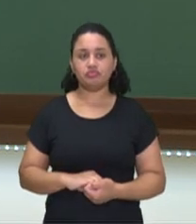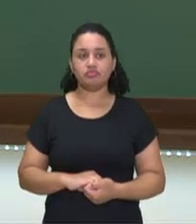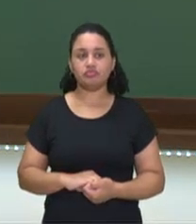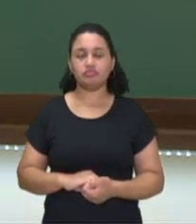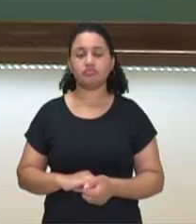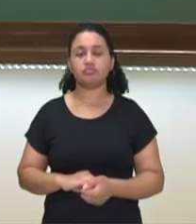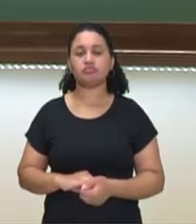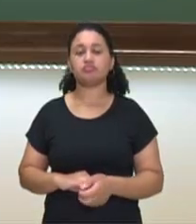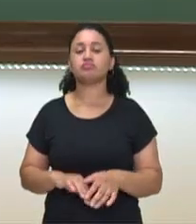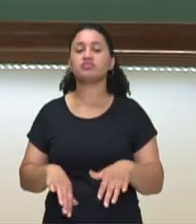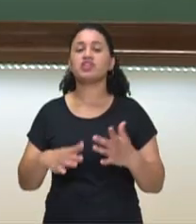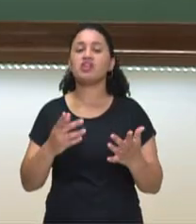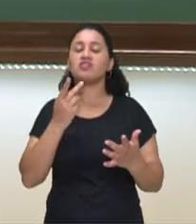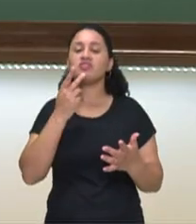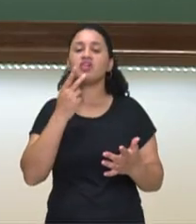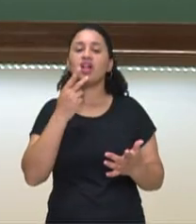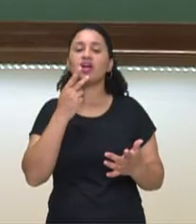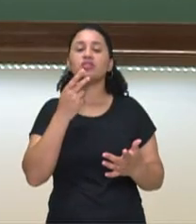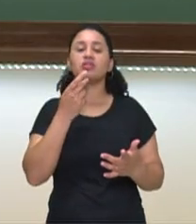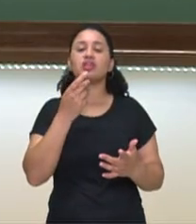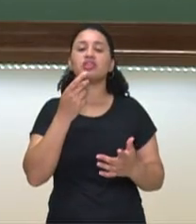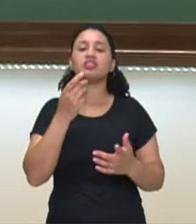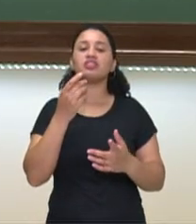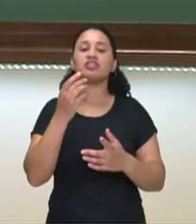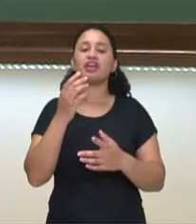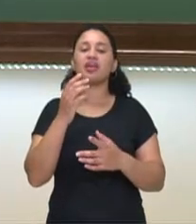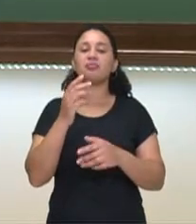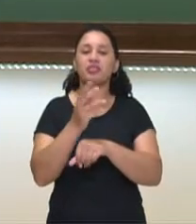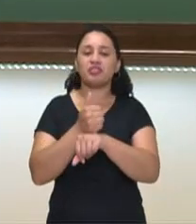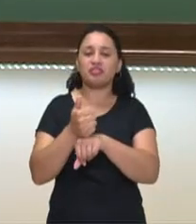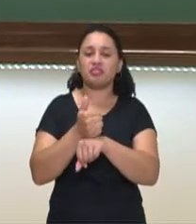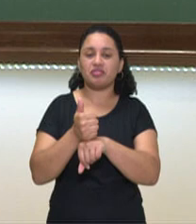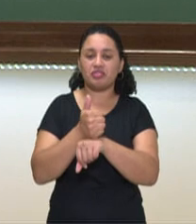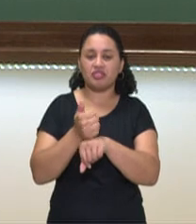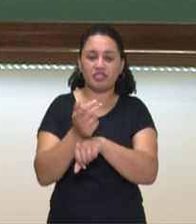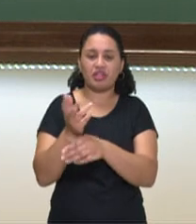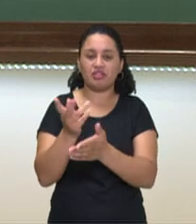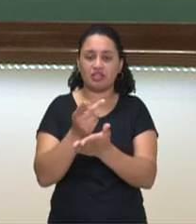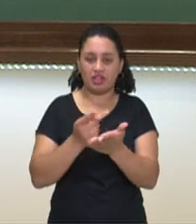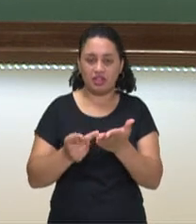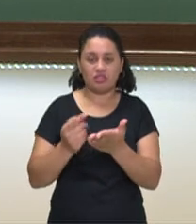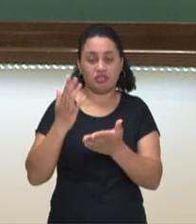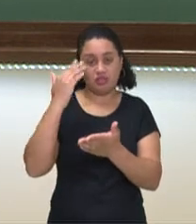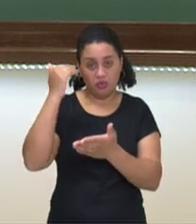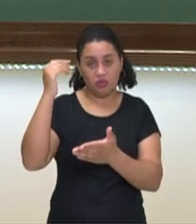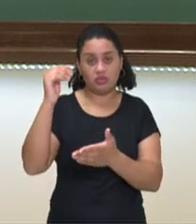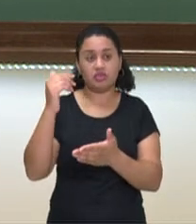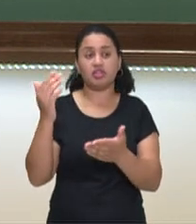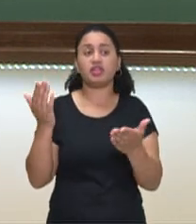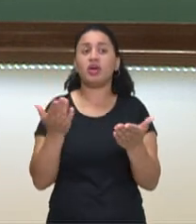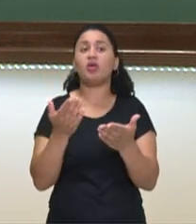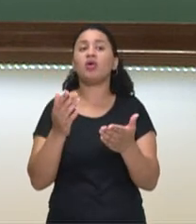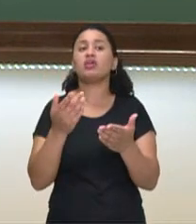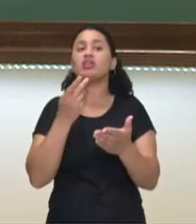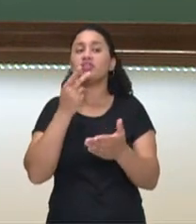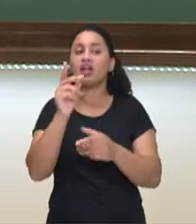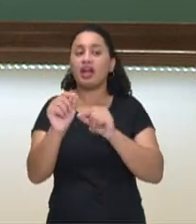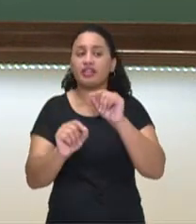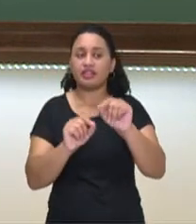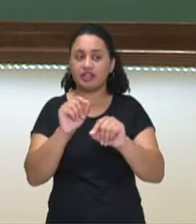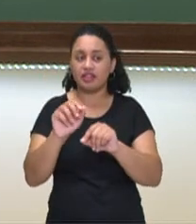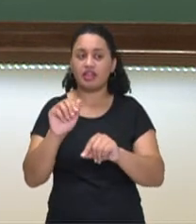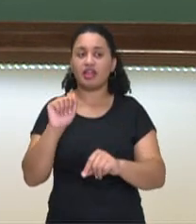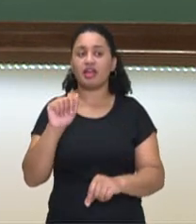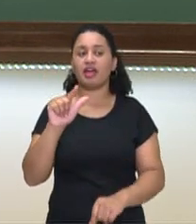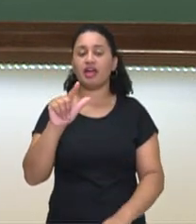Então, falando em artista conhecido e de arte cinética, vamos falar um pouquinho de Alexander Calder.